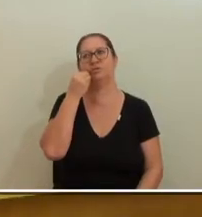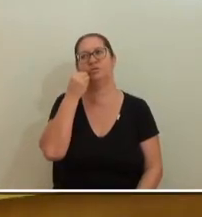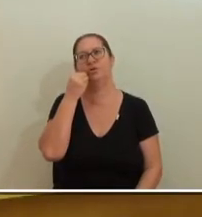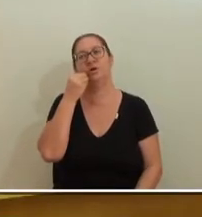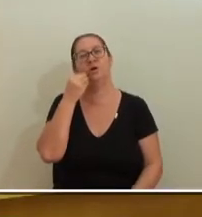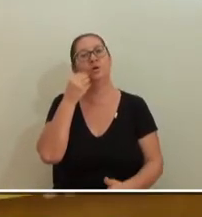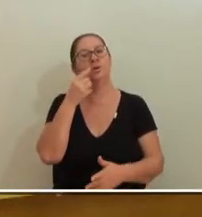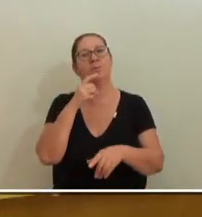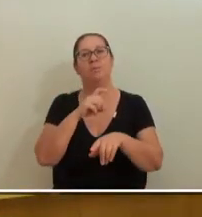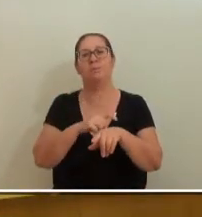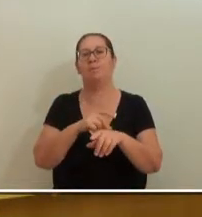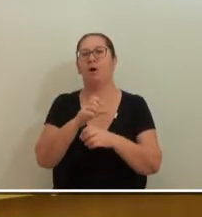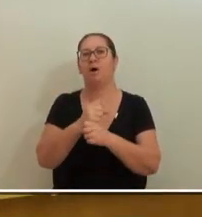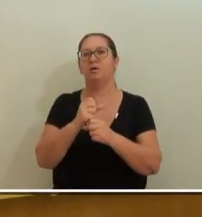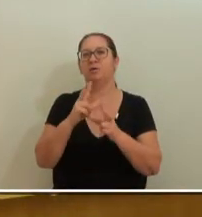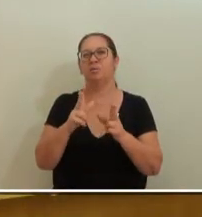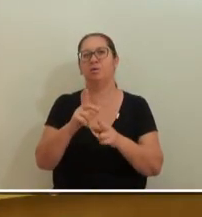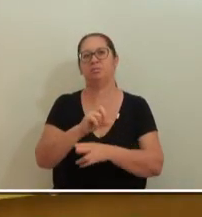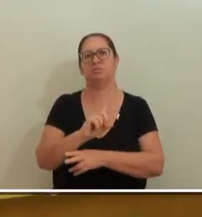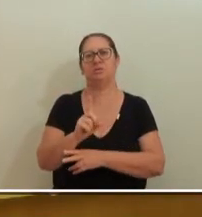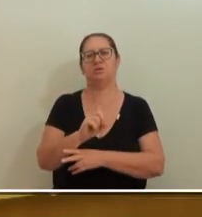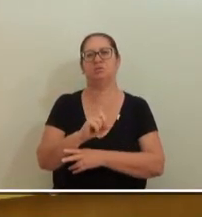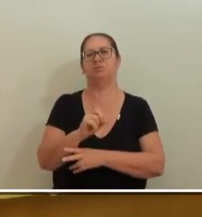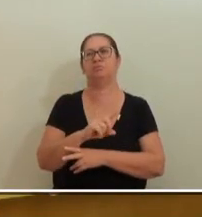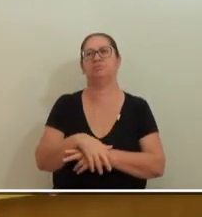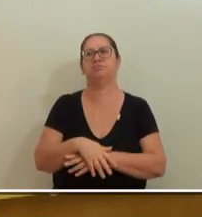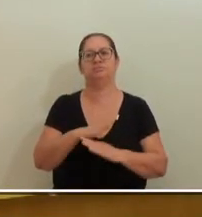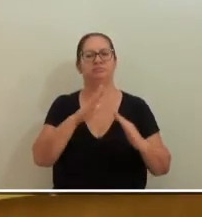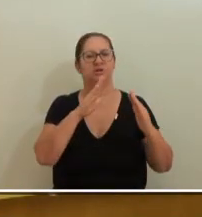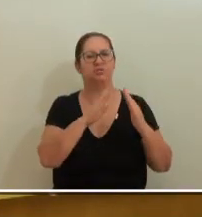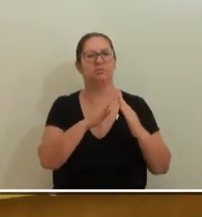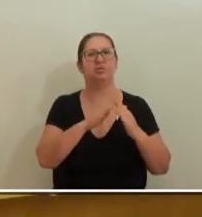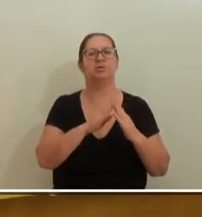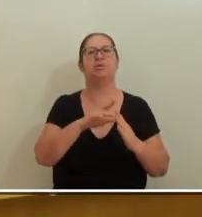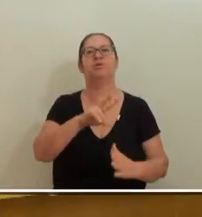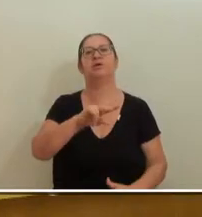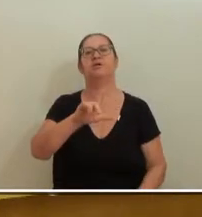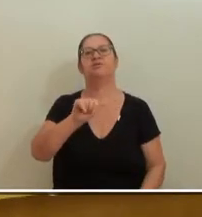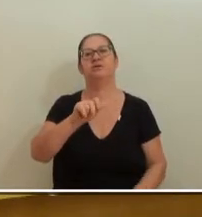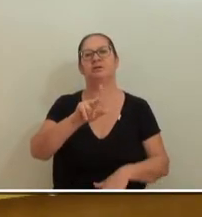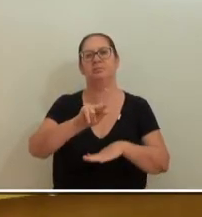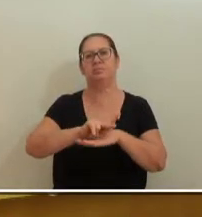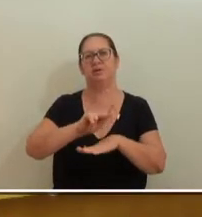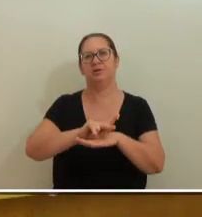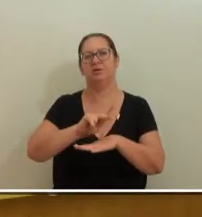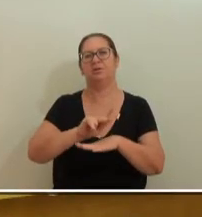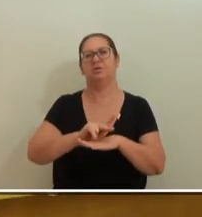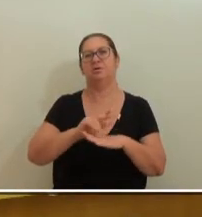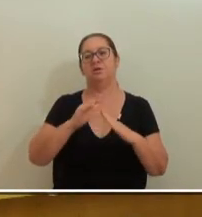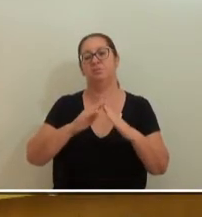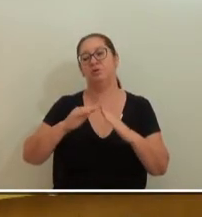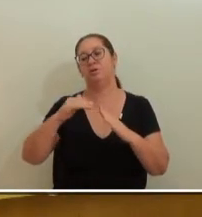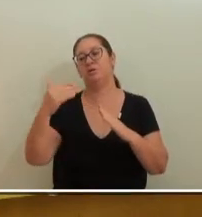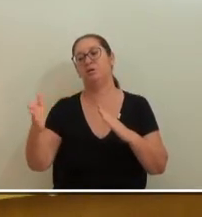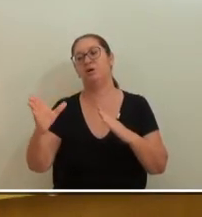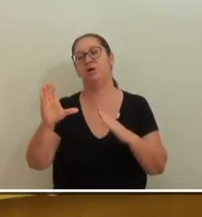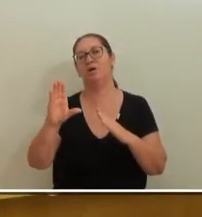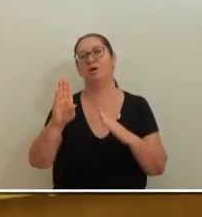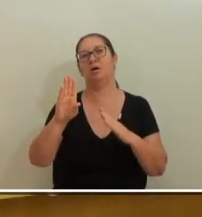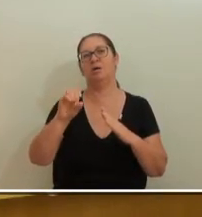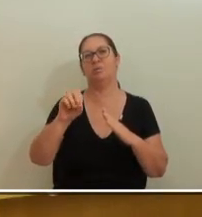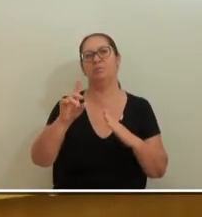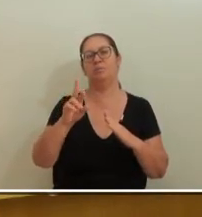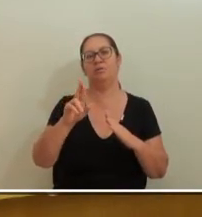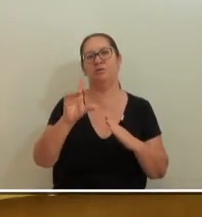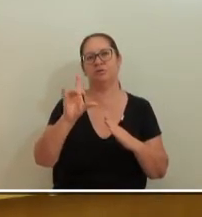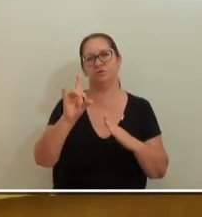período, mas também, como o senhor morou na Vila Paraguai, eu morei ali do lado, na Vila Bordim, então sei da